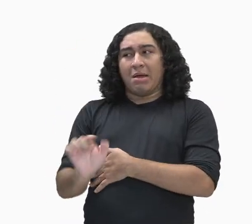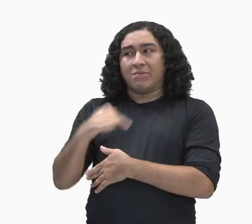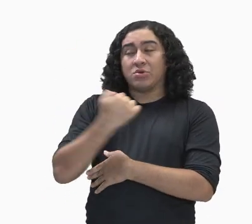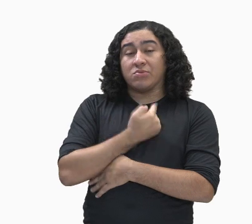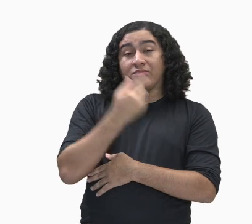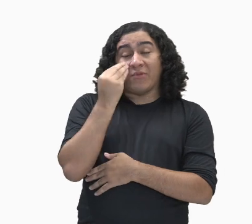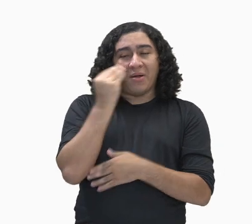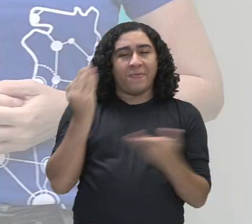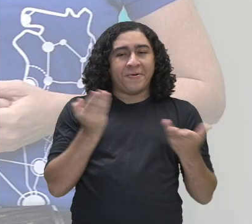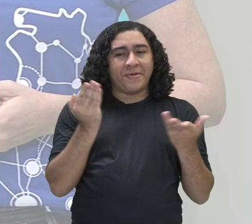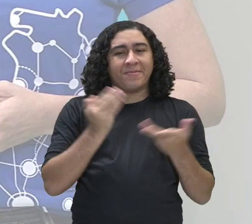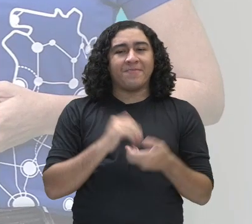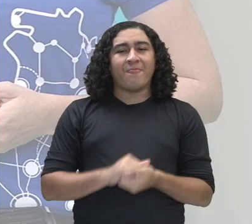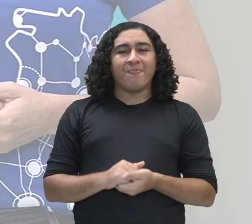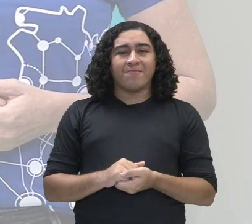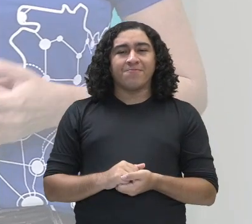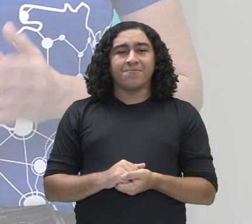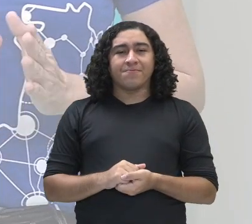ver agora.